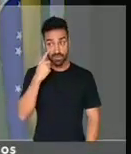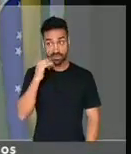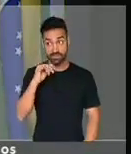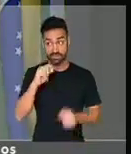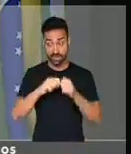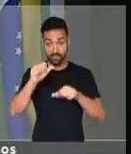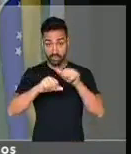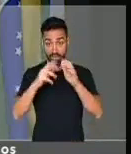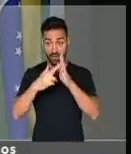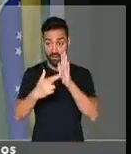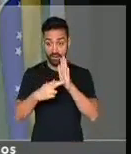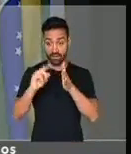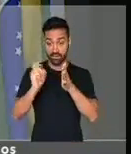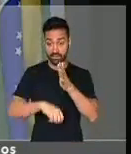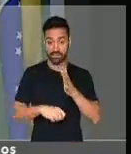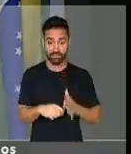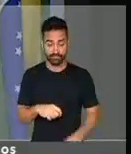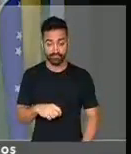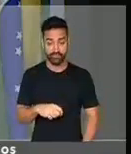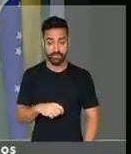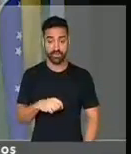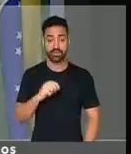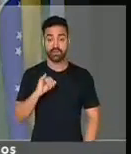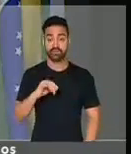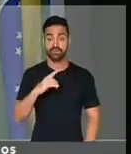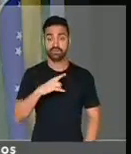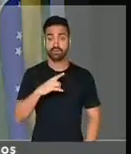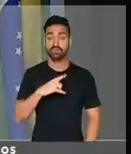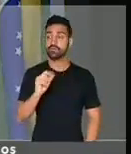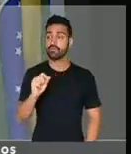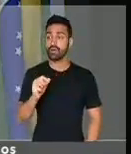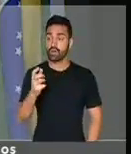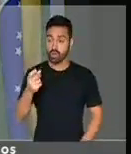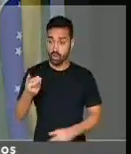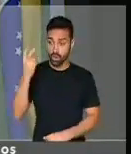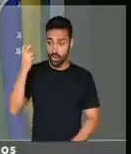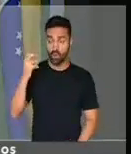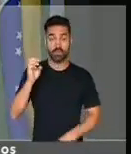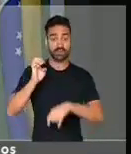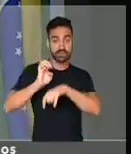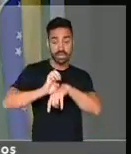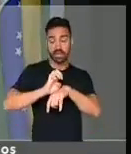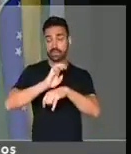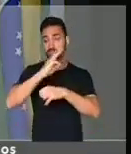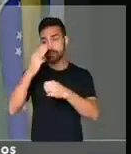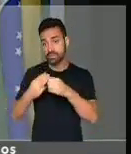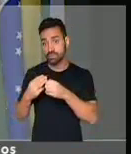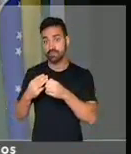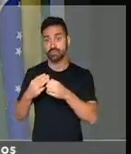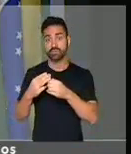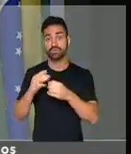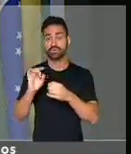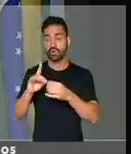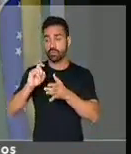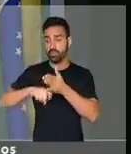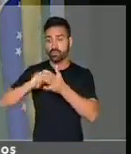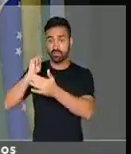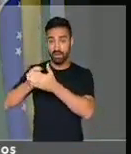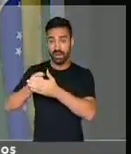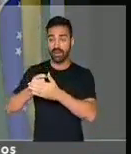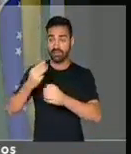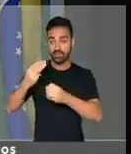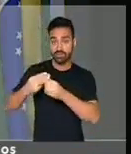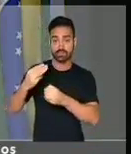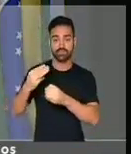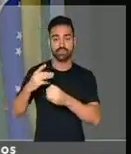reforma tributária, tivemos um IVA nacional, cobrança de destino, sendo cobrado pelos estados e municípios no destino, você tem